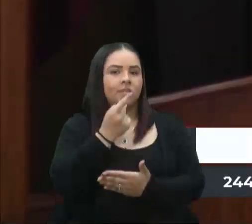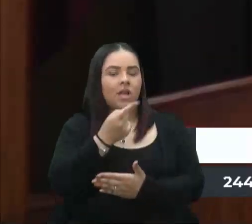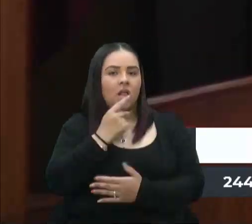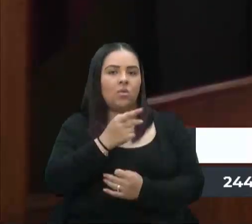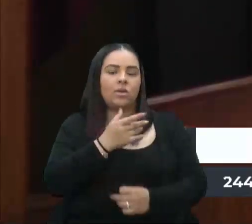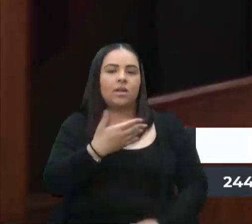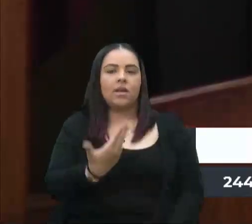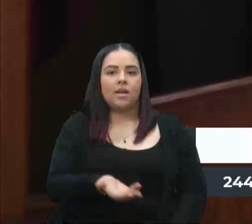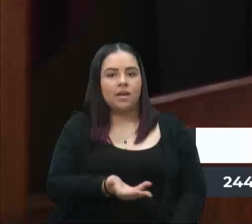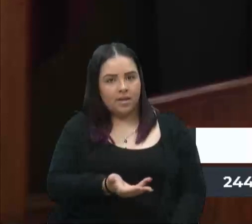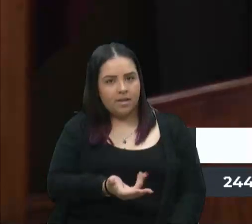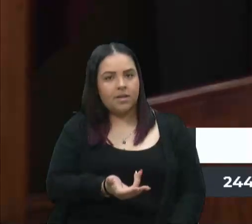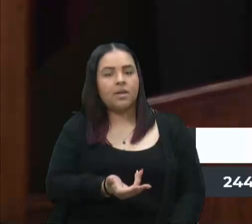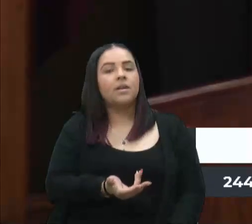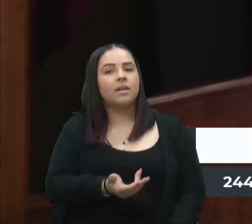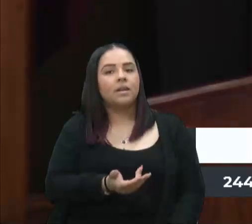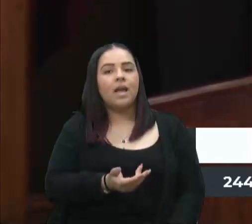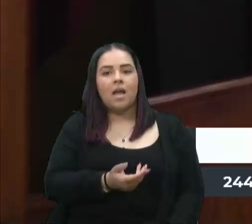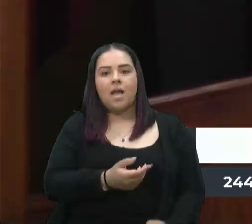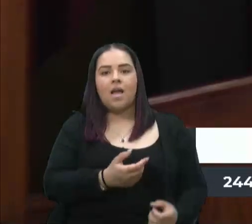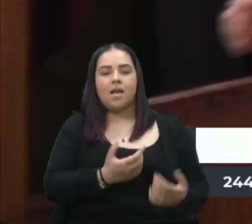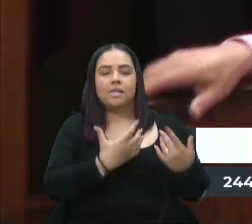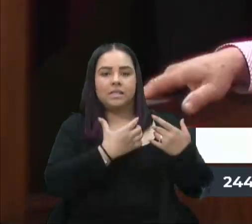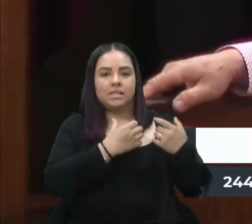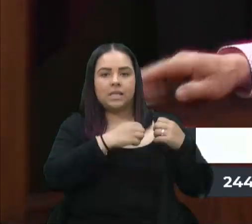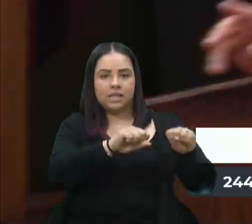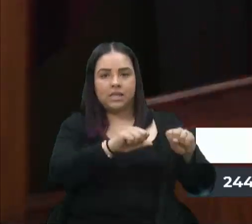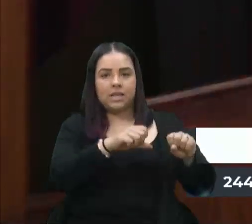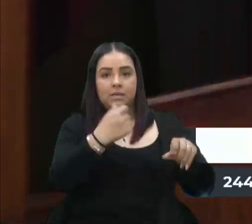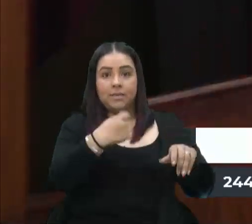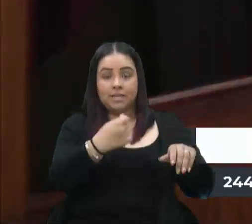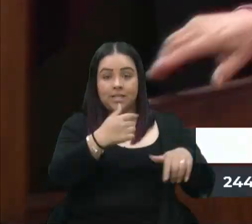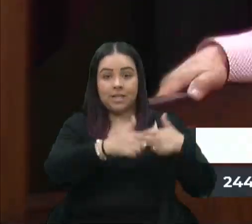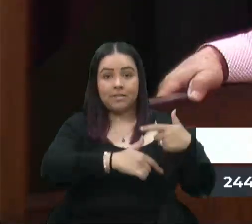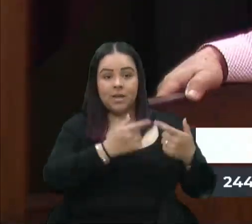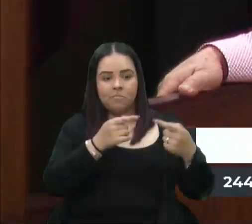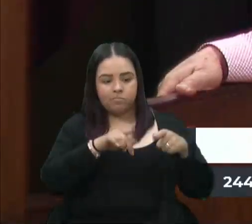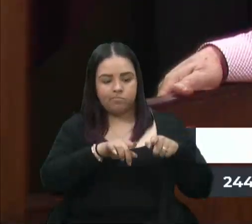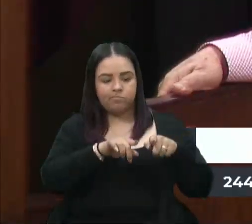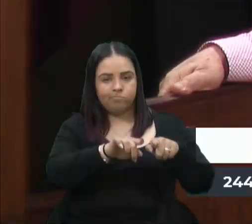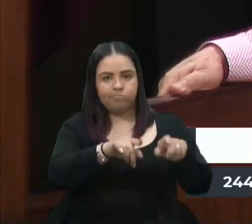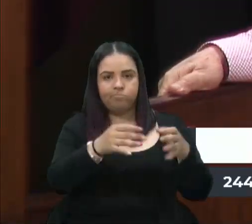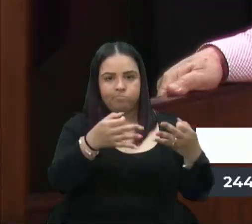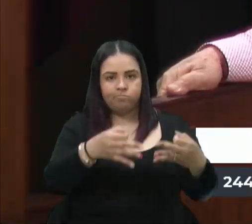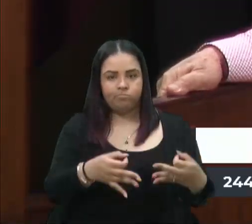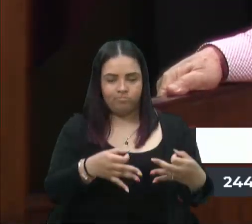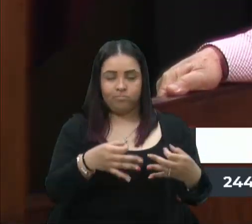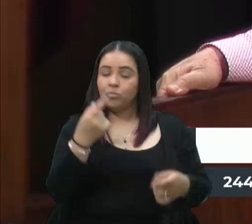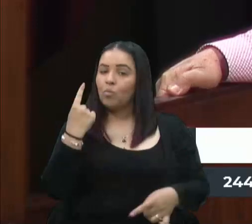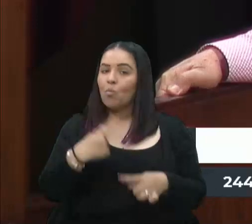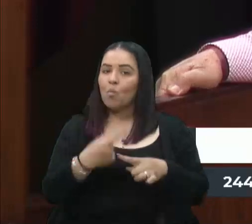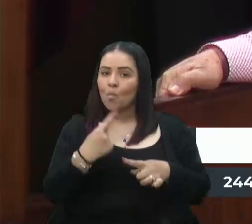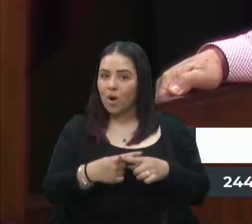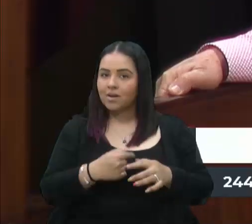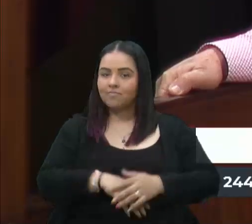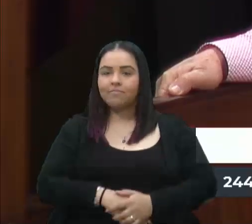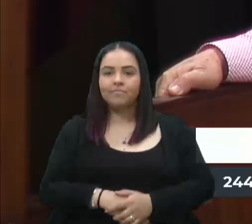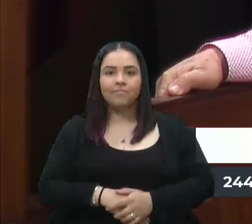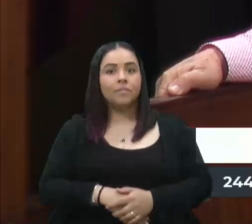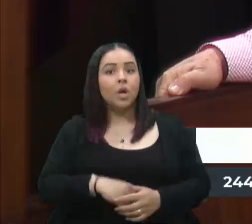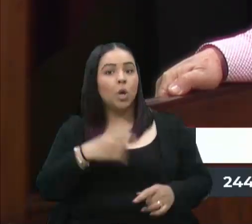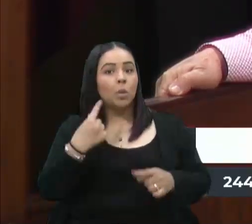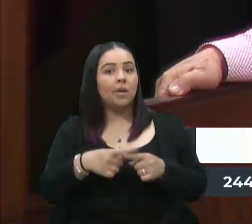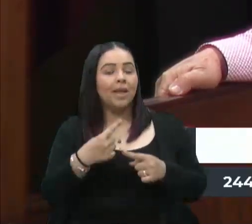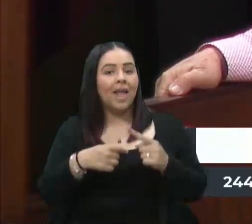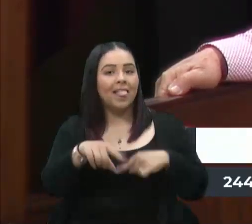têm que trabalhar sintonizadas, vereador Santos, sintonizadas. O porquê? Porque,